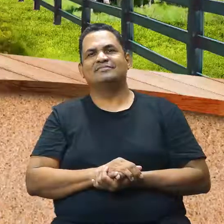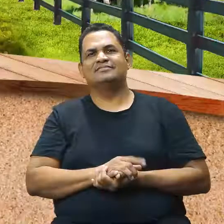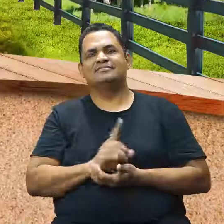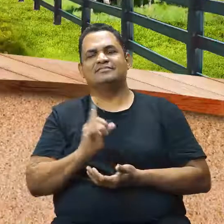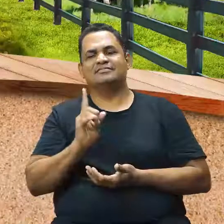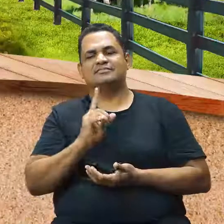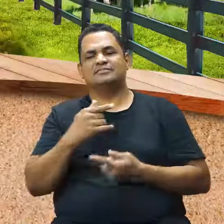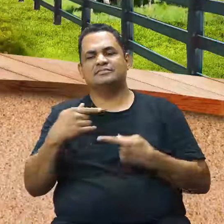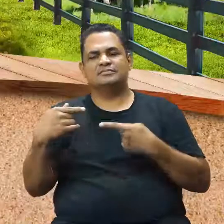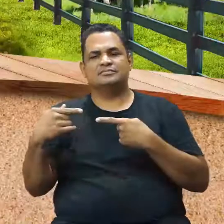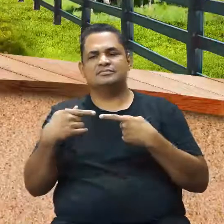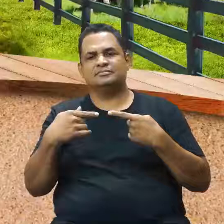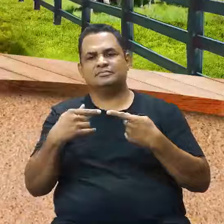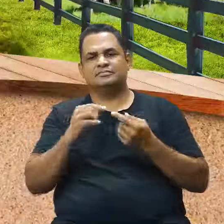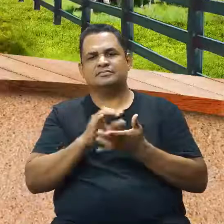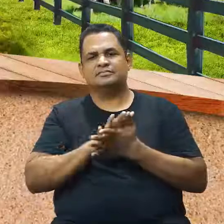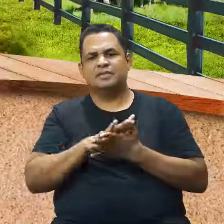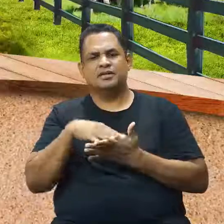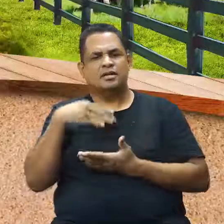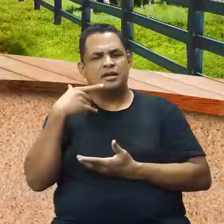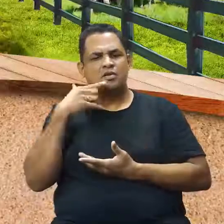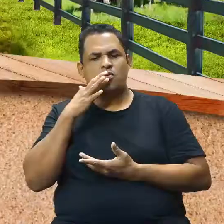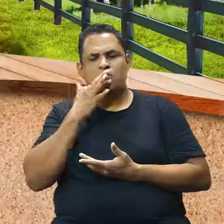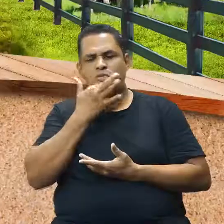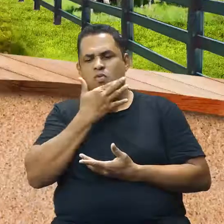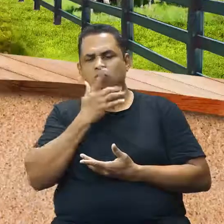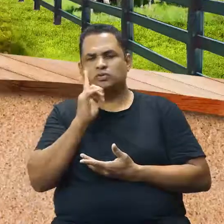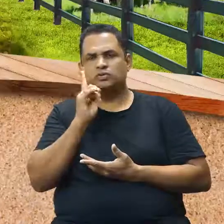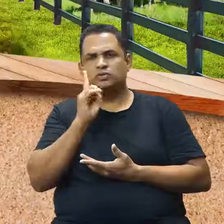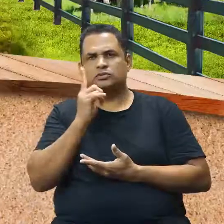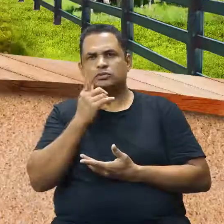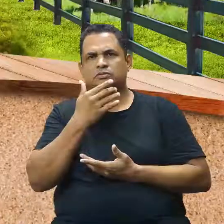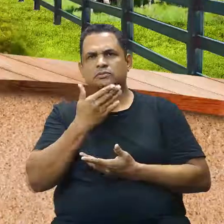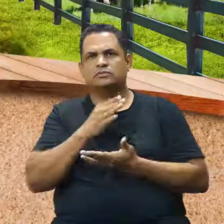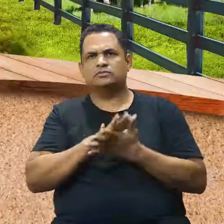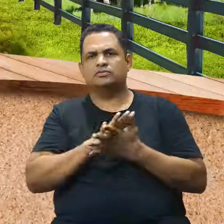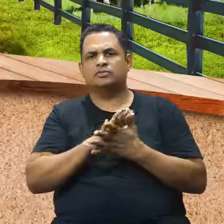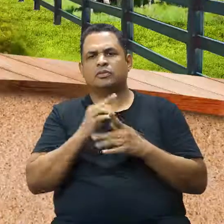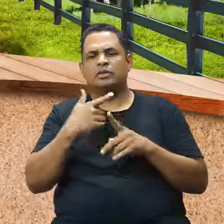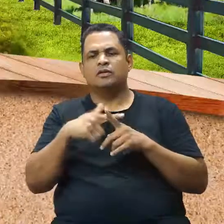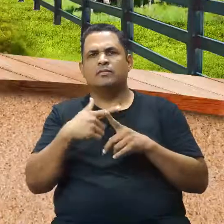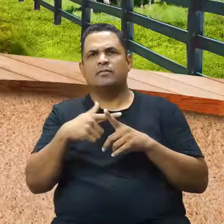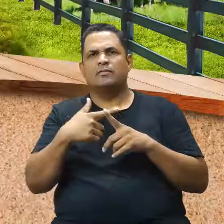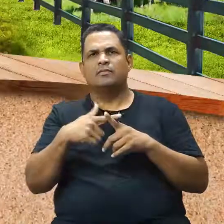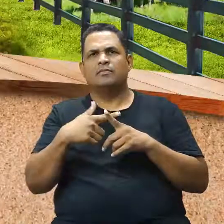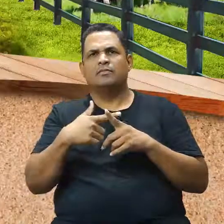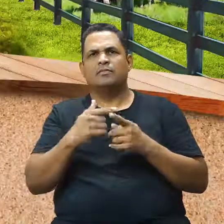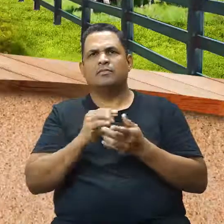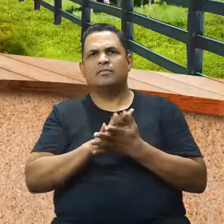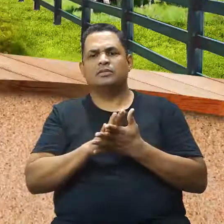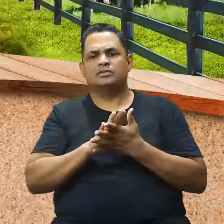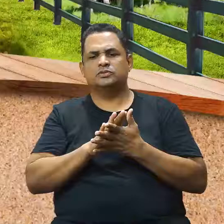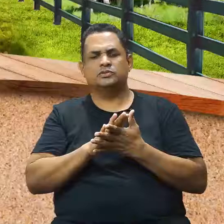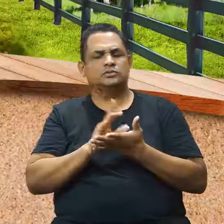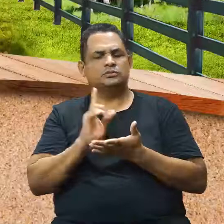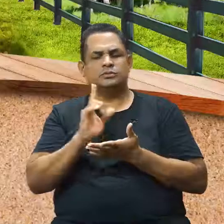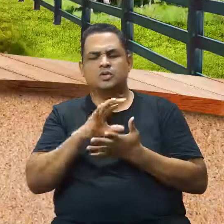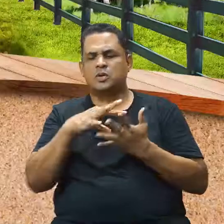Não está relacionado com o paladar. Por quê, professor? Porque as formigas, elas não comem as